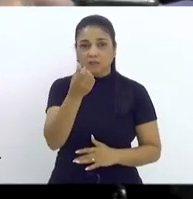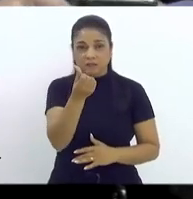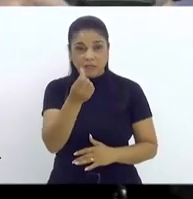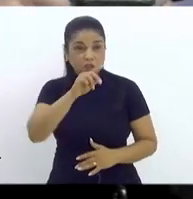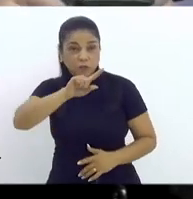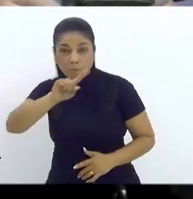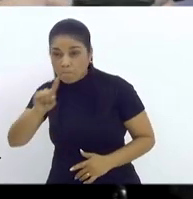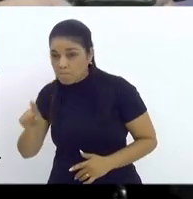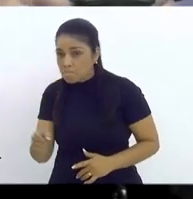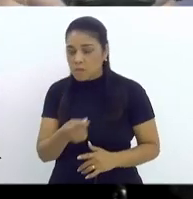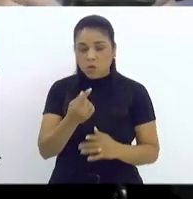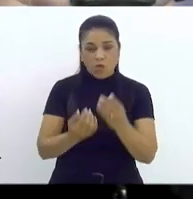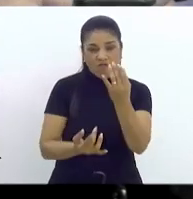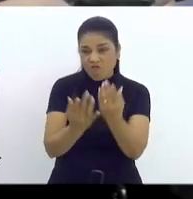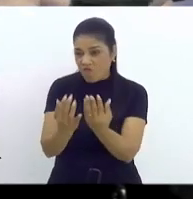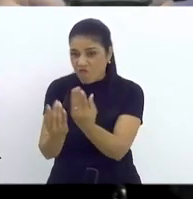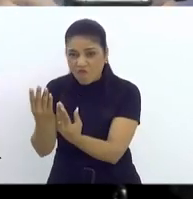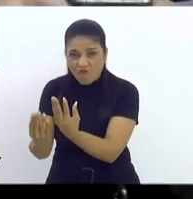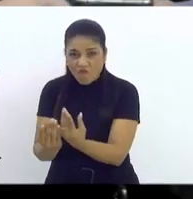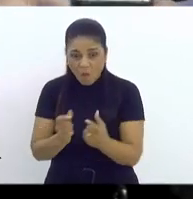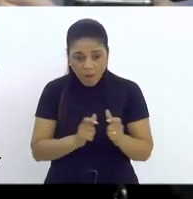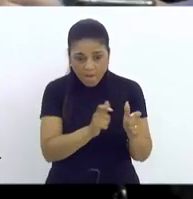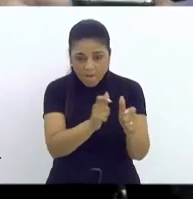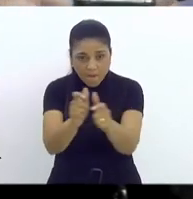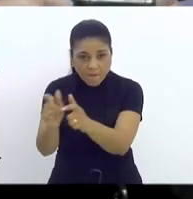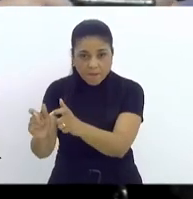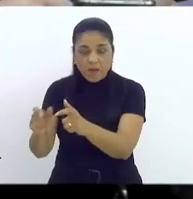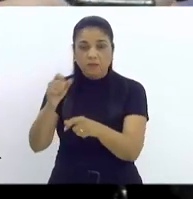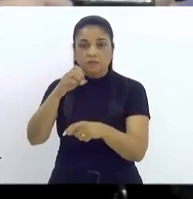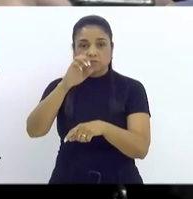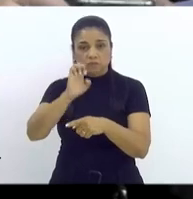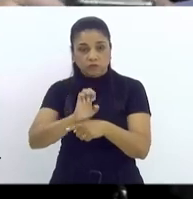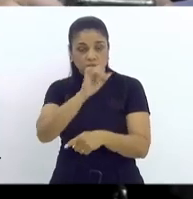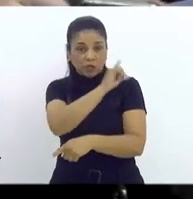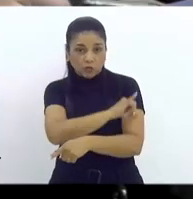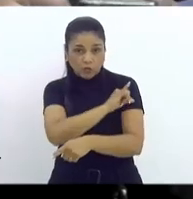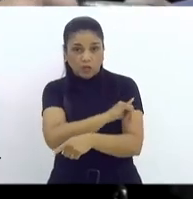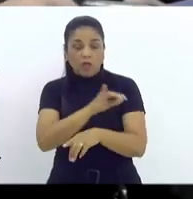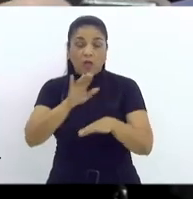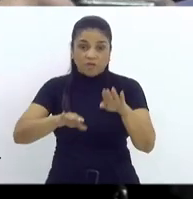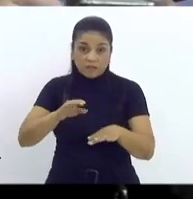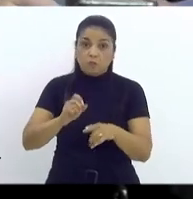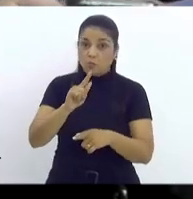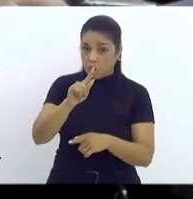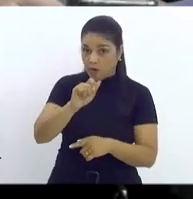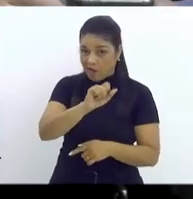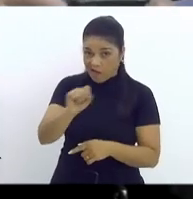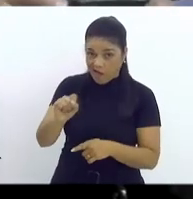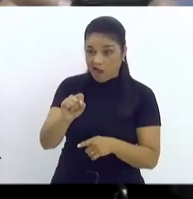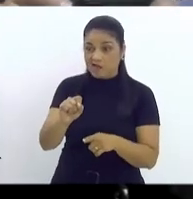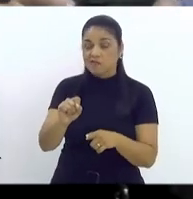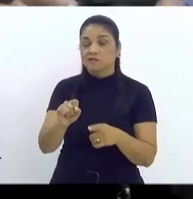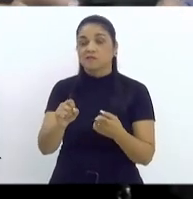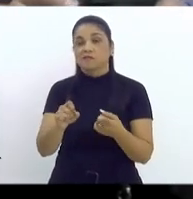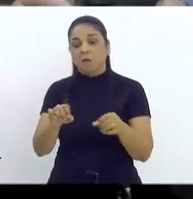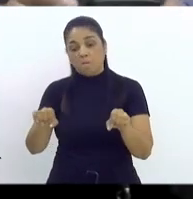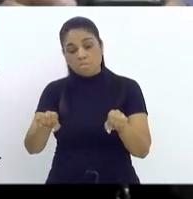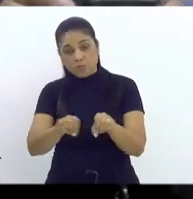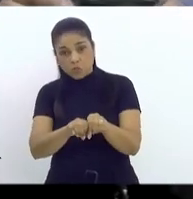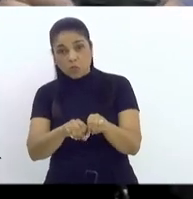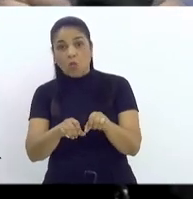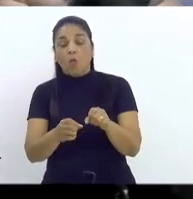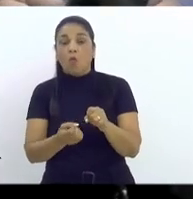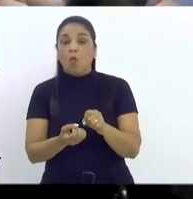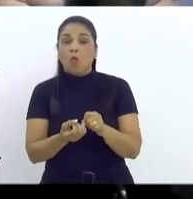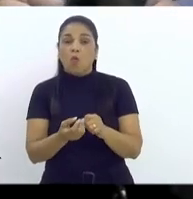estado do Rio de Janeiro, e muitos deles, seja pela instalação de gás, seja pela queima, né, e geração do